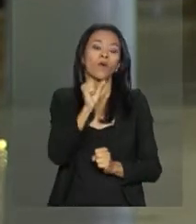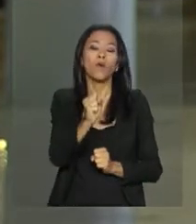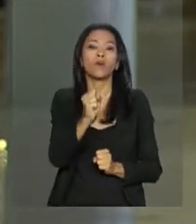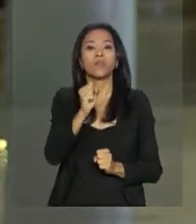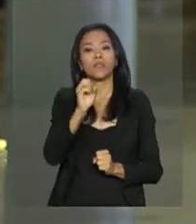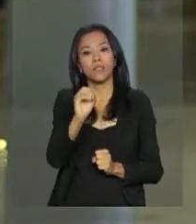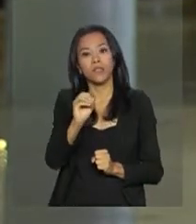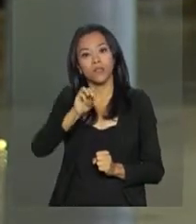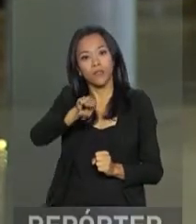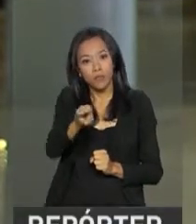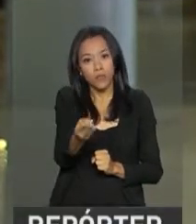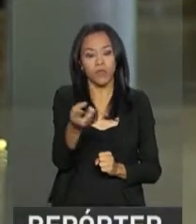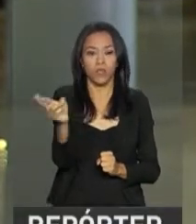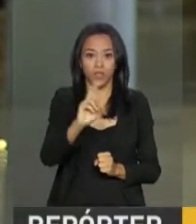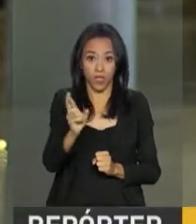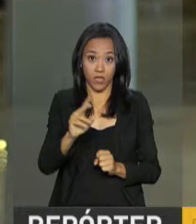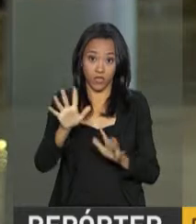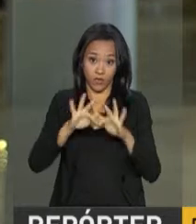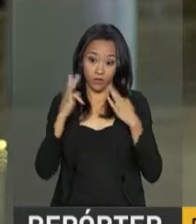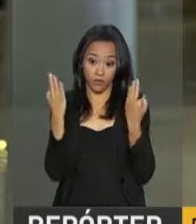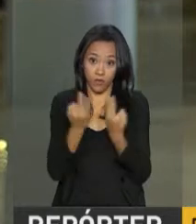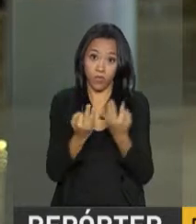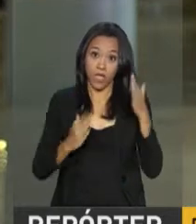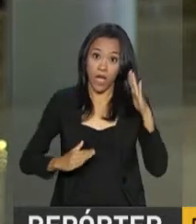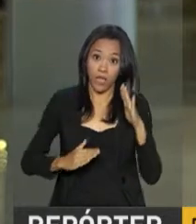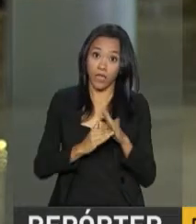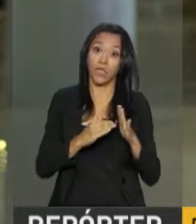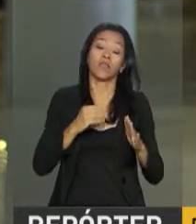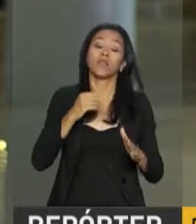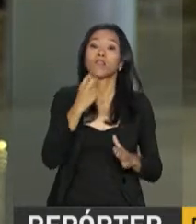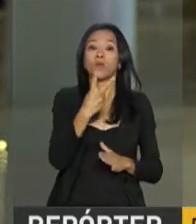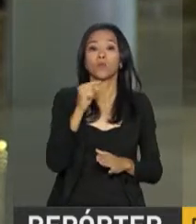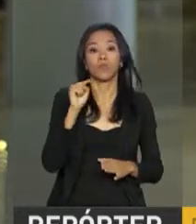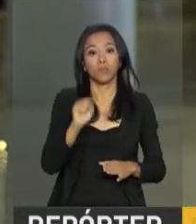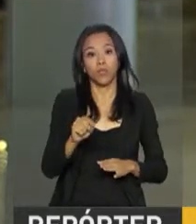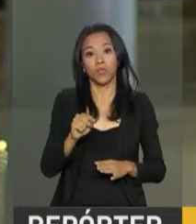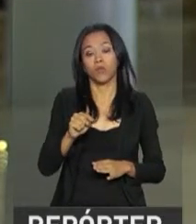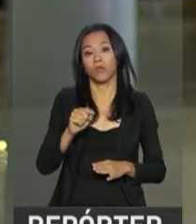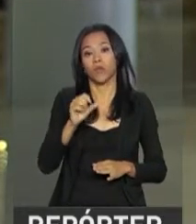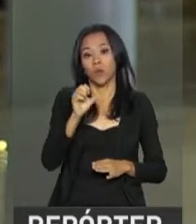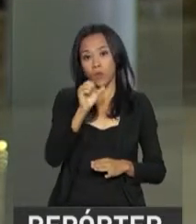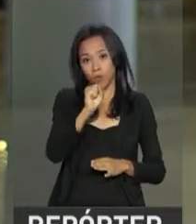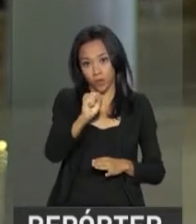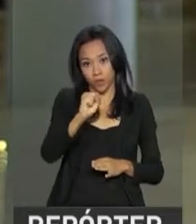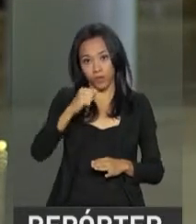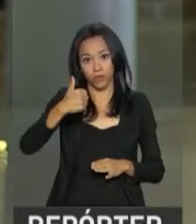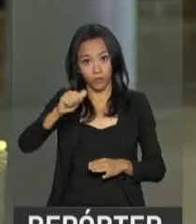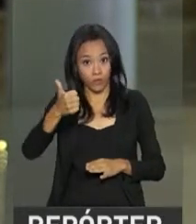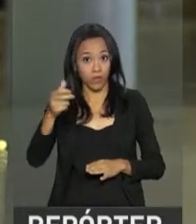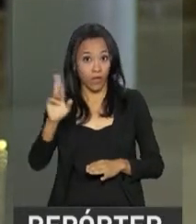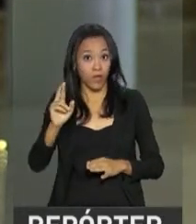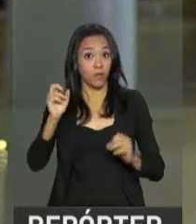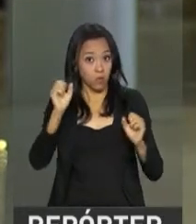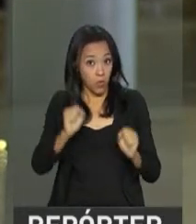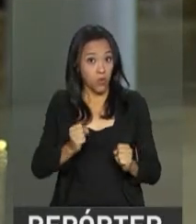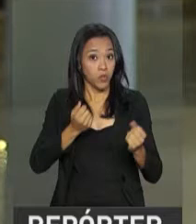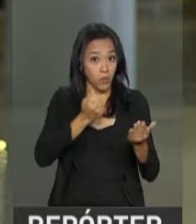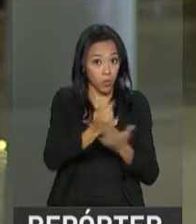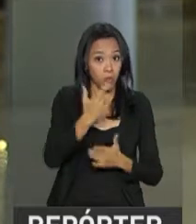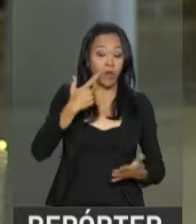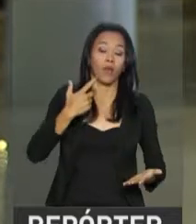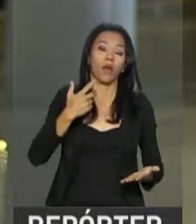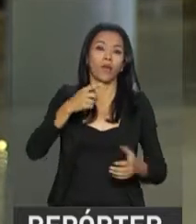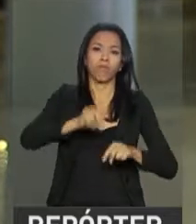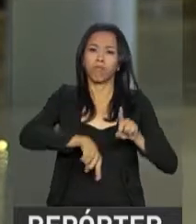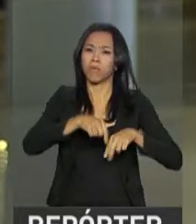reforma as famílias com renda mensal de até dois mil oitocentos e onze reais podem comprar materiais de construção para reforma